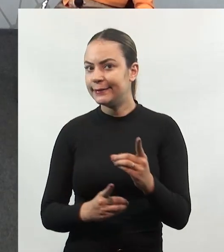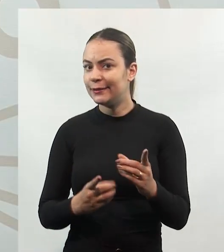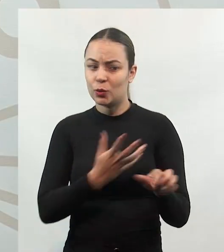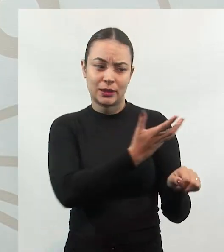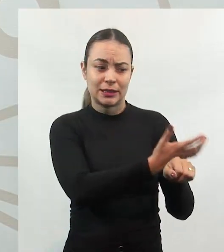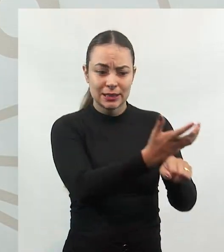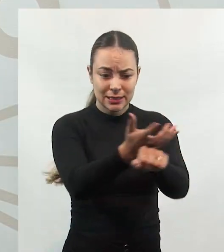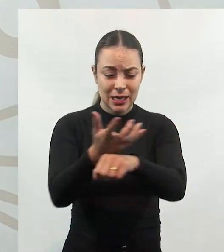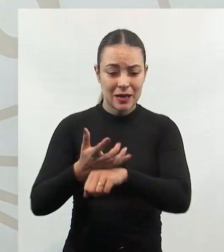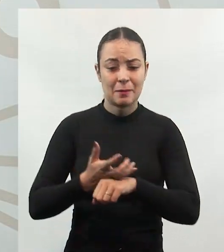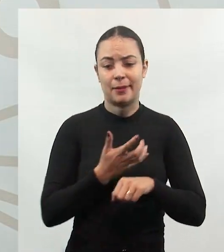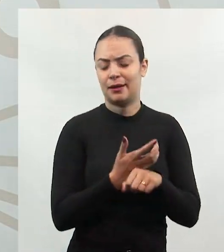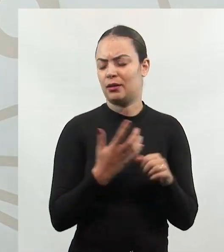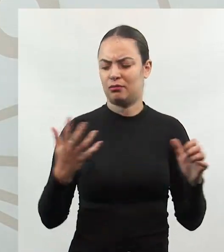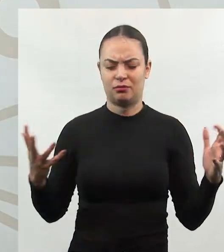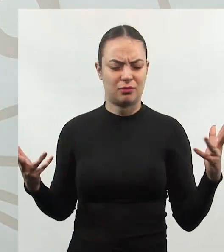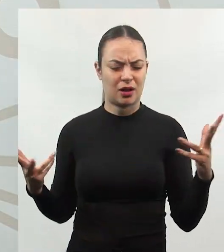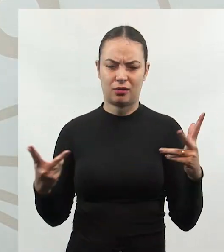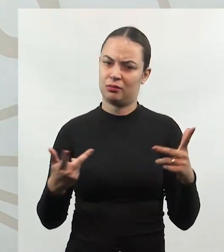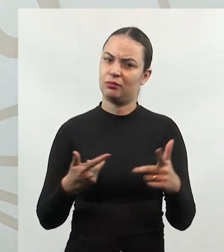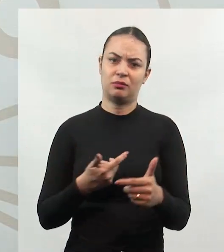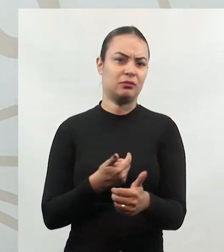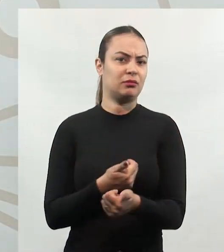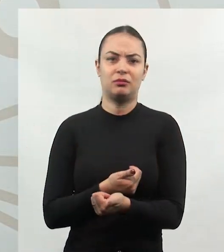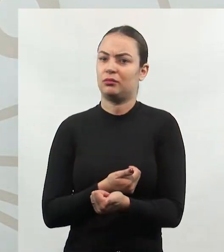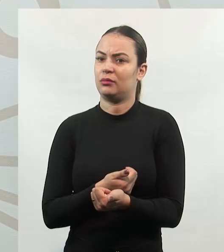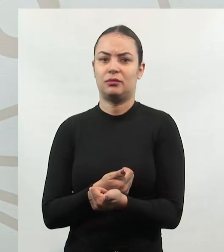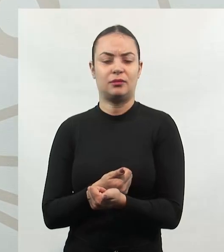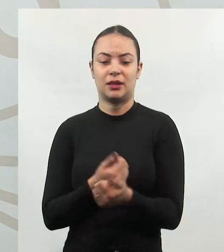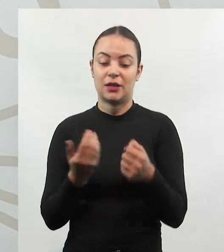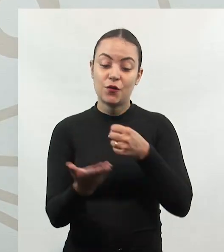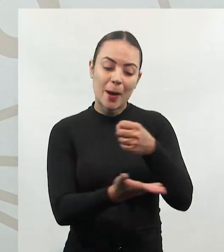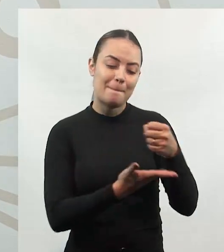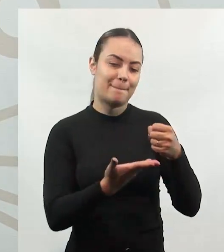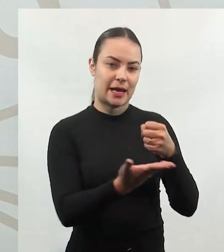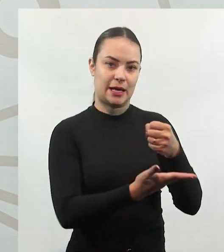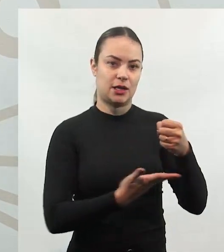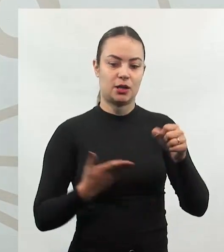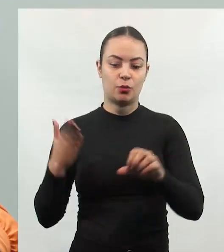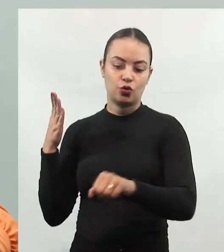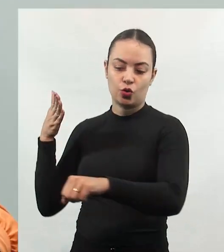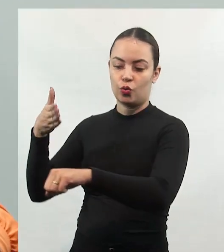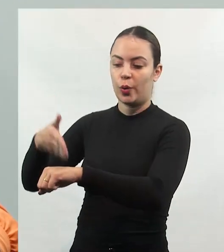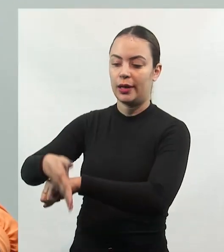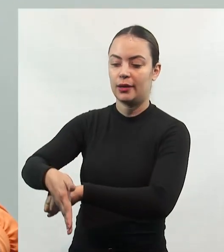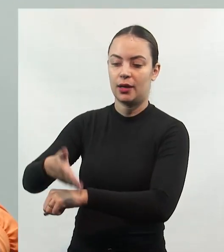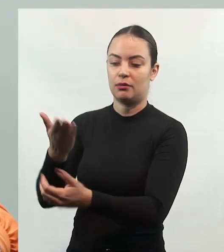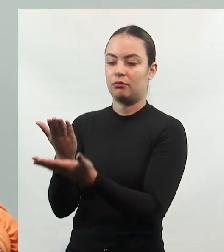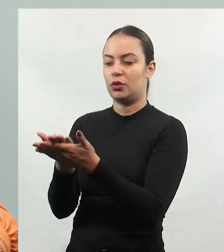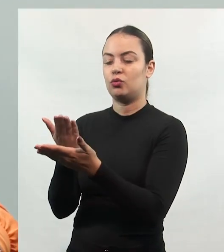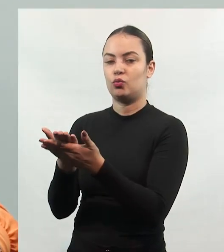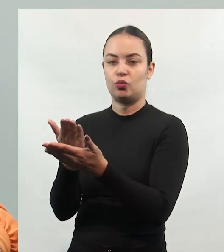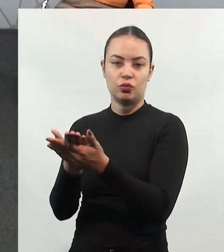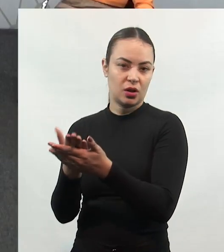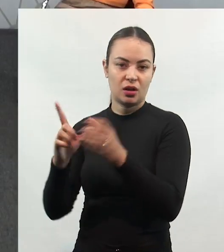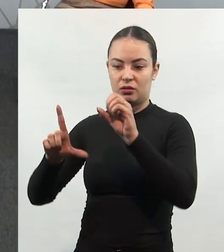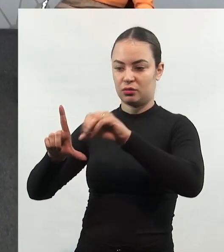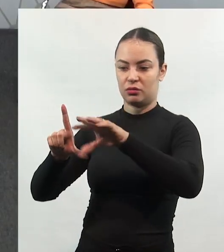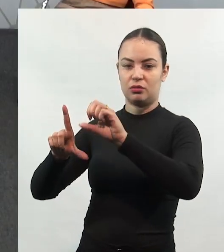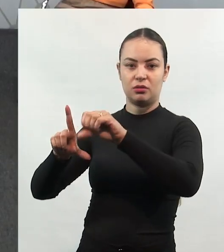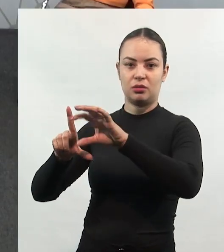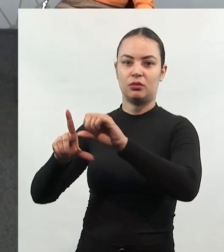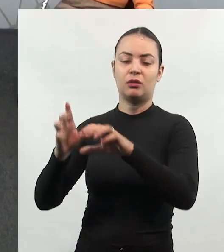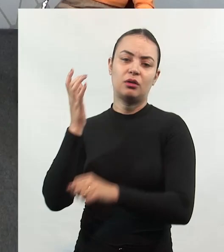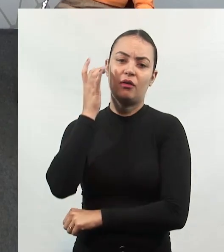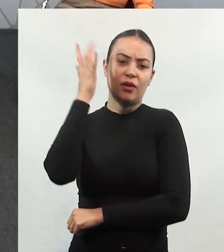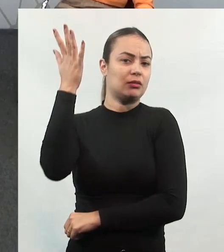a gente tinha um estágio de observação, não era? Regência e regência. Participação, né? Não necessariamente nessa